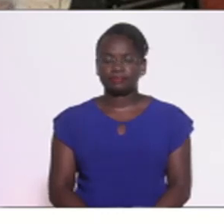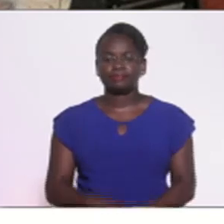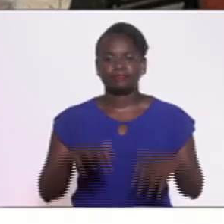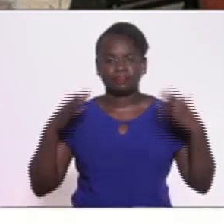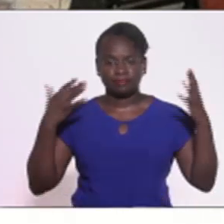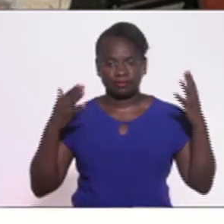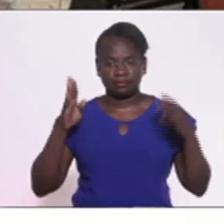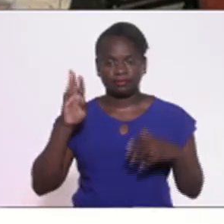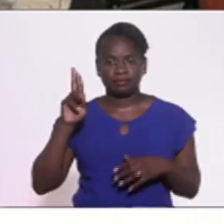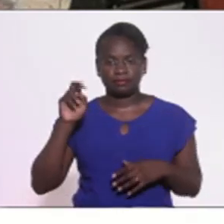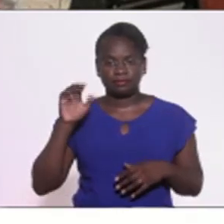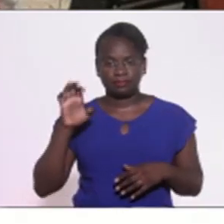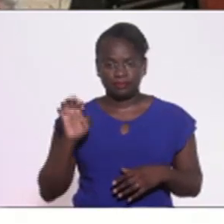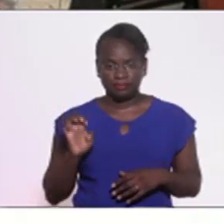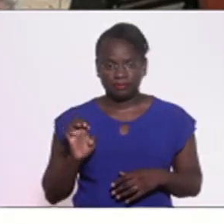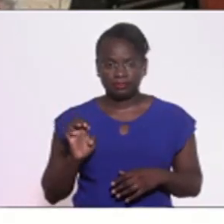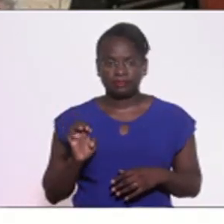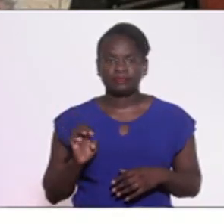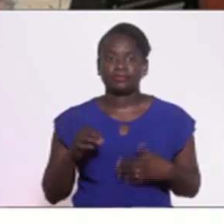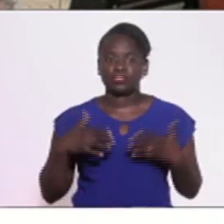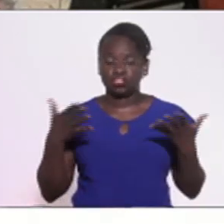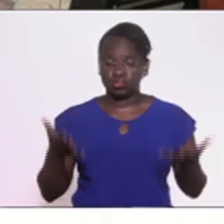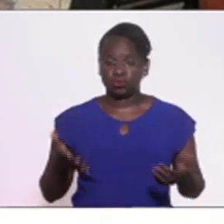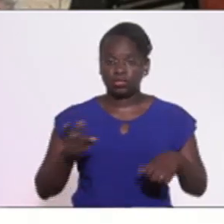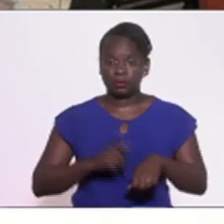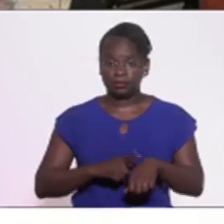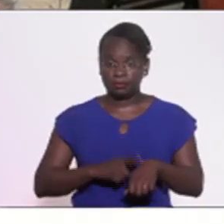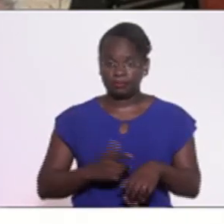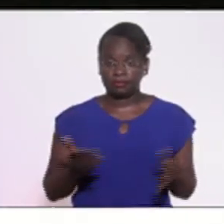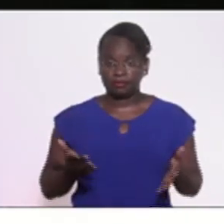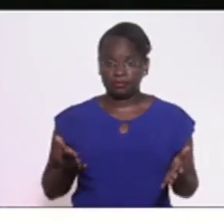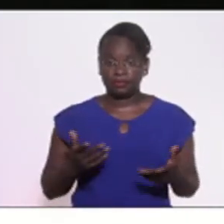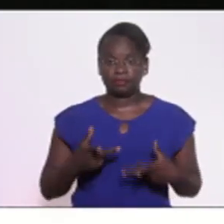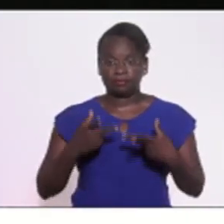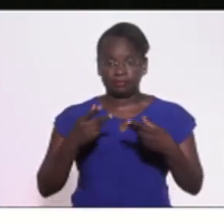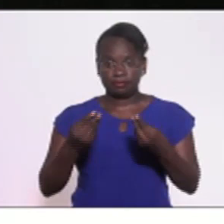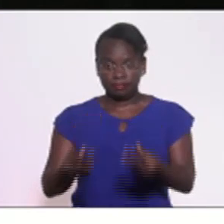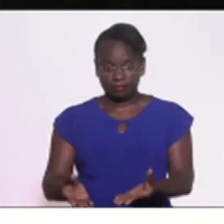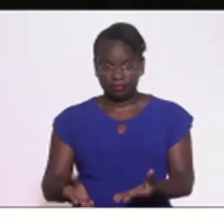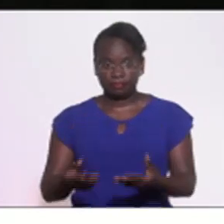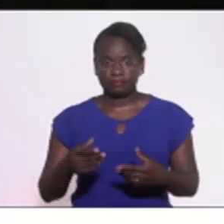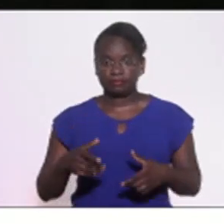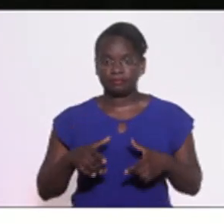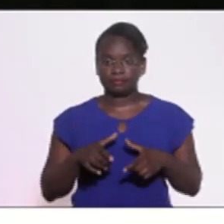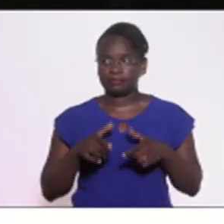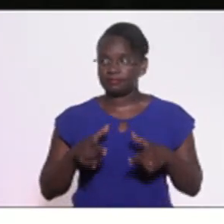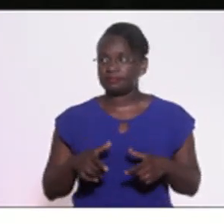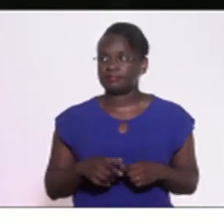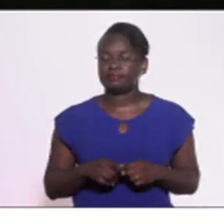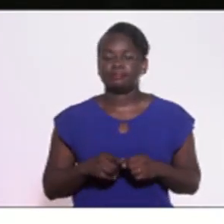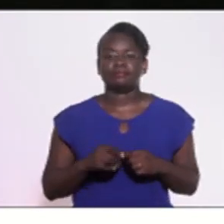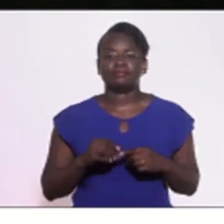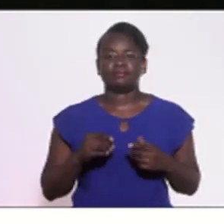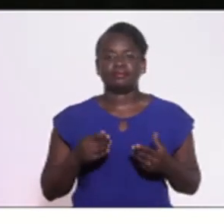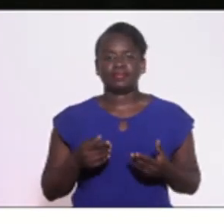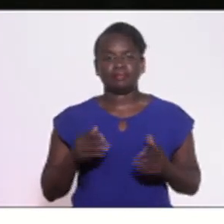Parabéns, Bruce. É chegado o momento da entrega da medalha Tiradentes, maior honraria